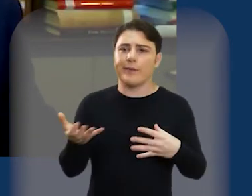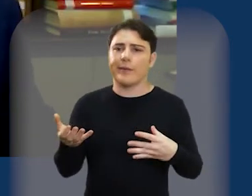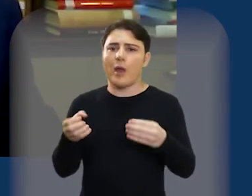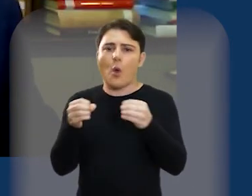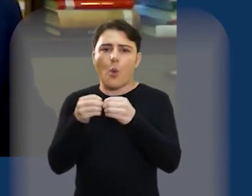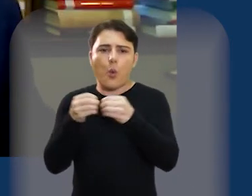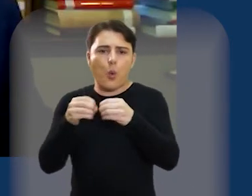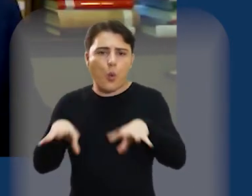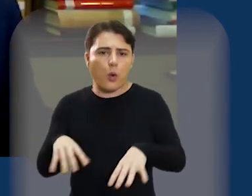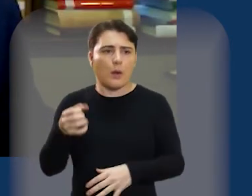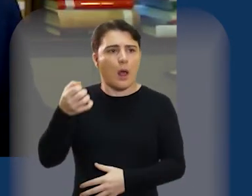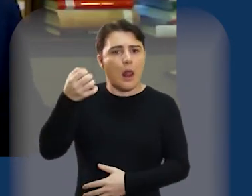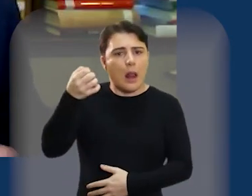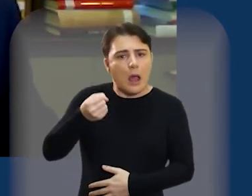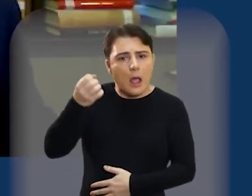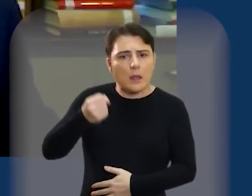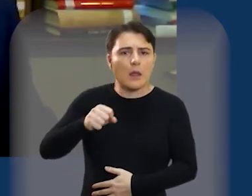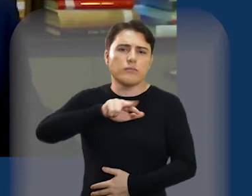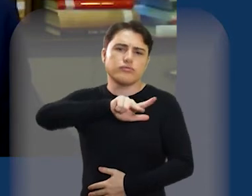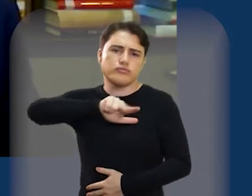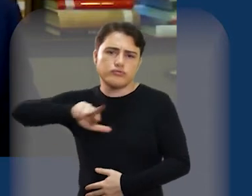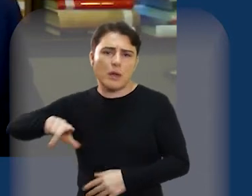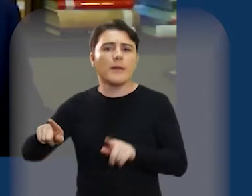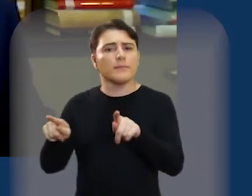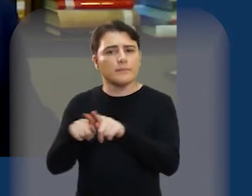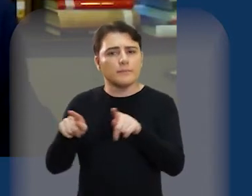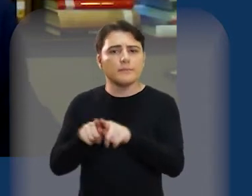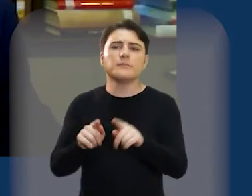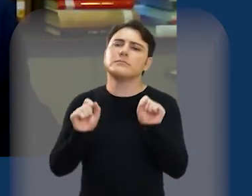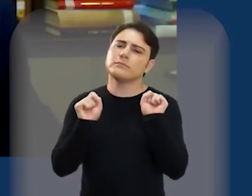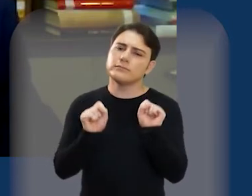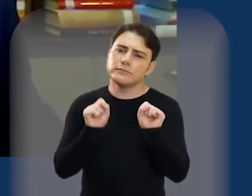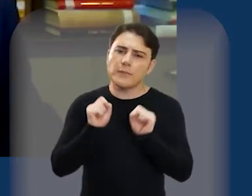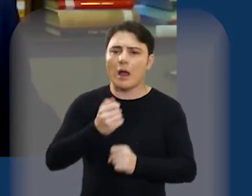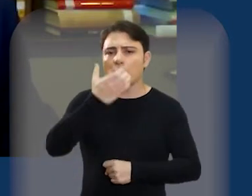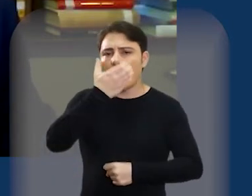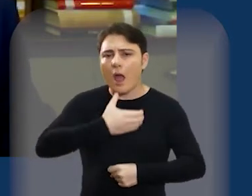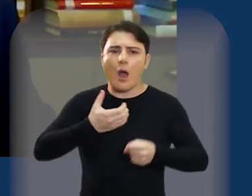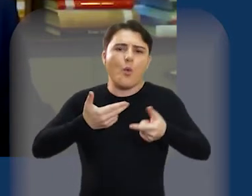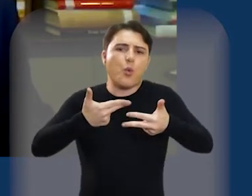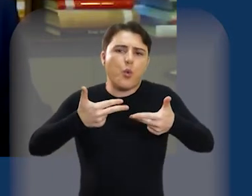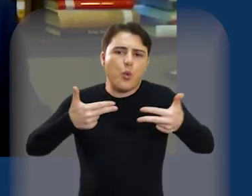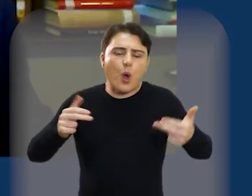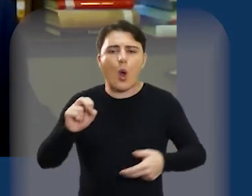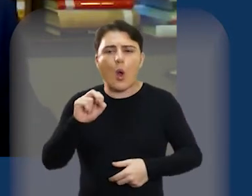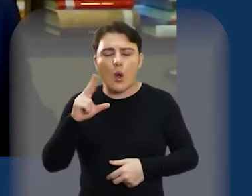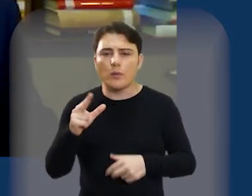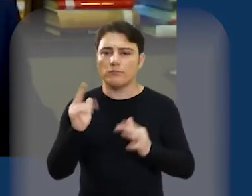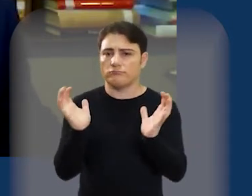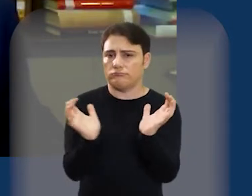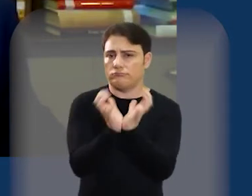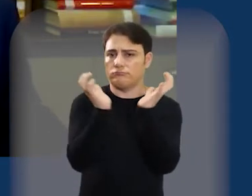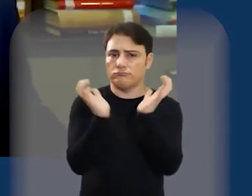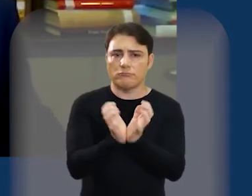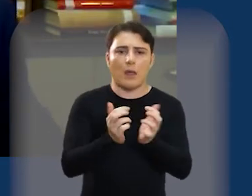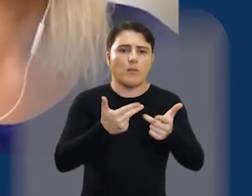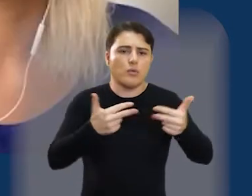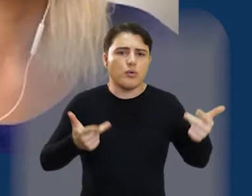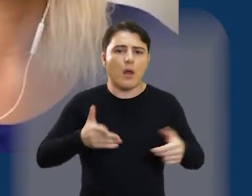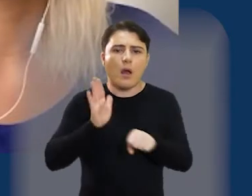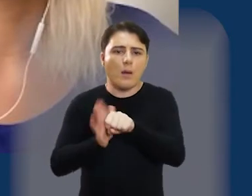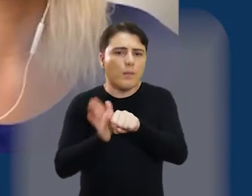ideal, além de frutas, verduras, legumes. E no caso dos carboidratos, preferir